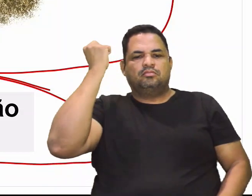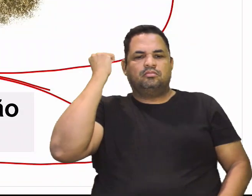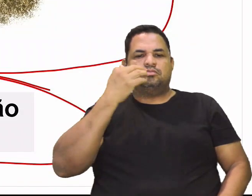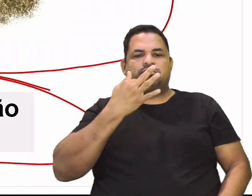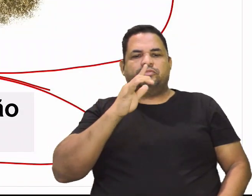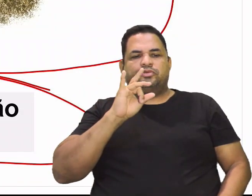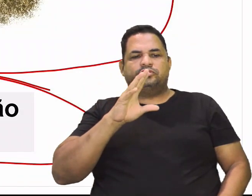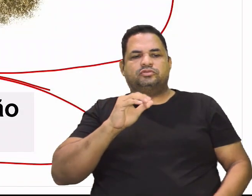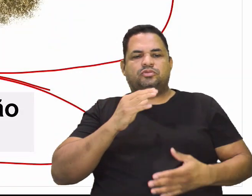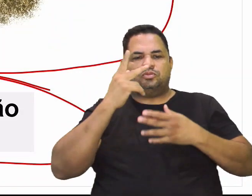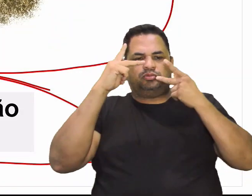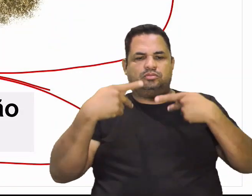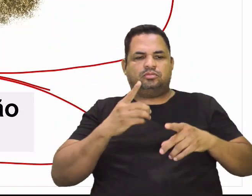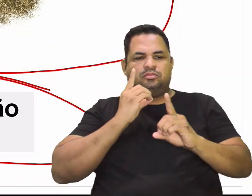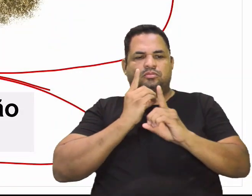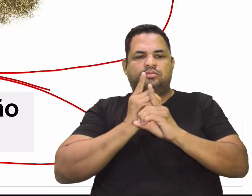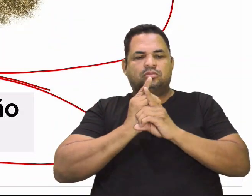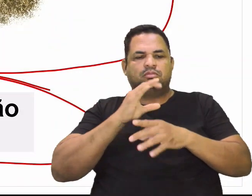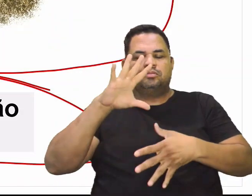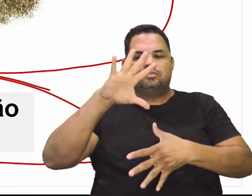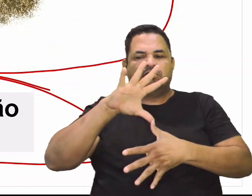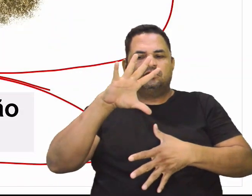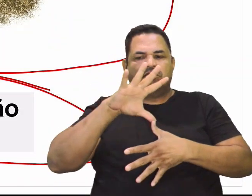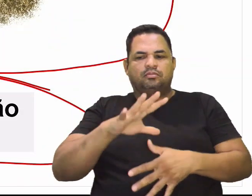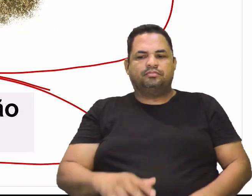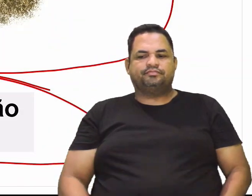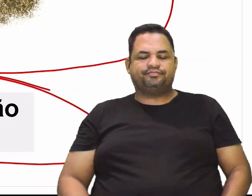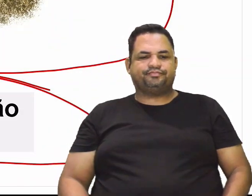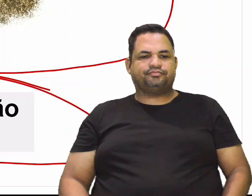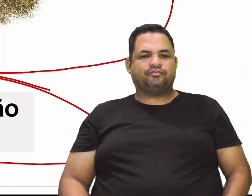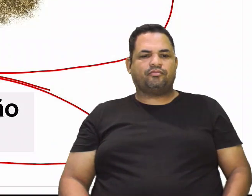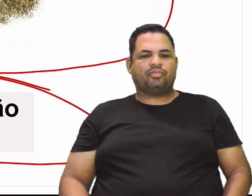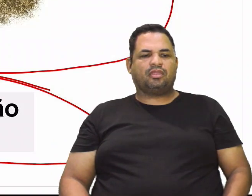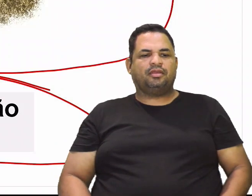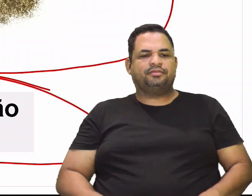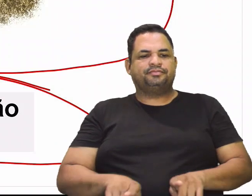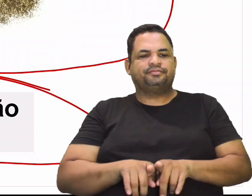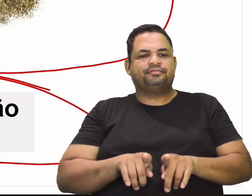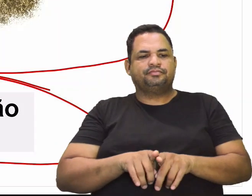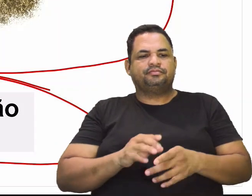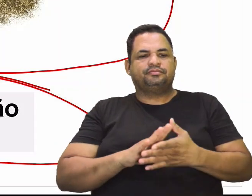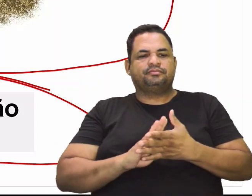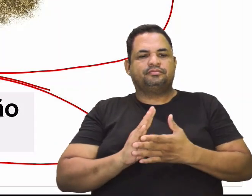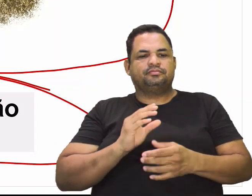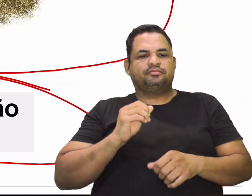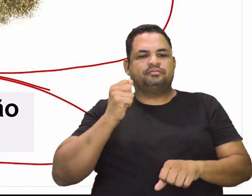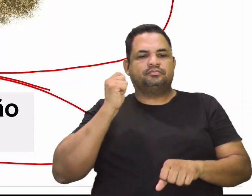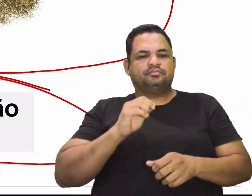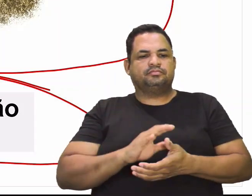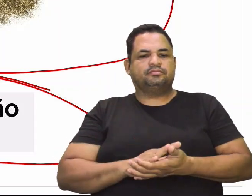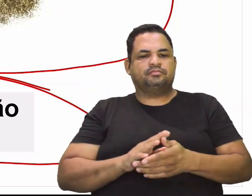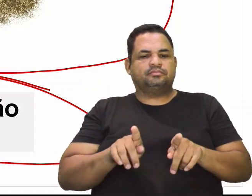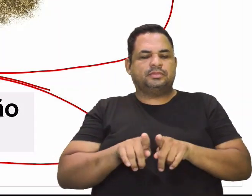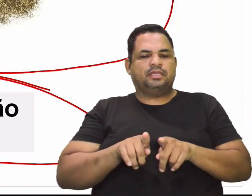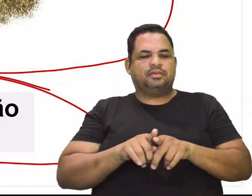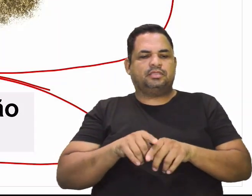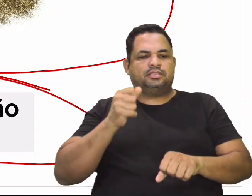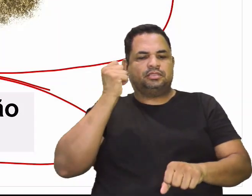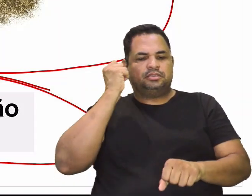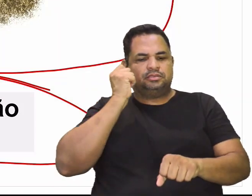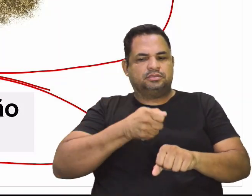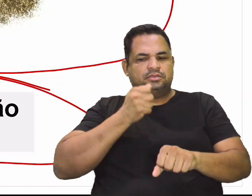fóssil humano encontrado nas Américas. Além também de ser encontrado de machados de